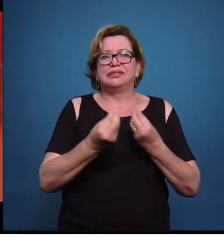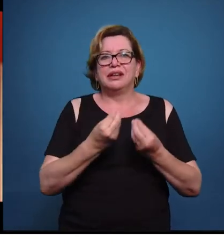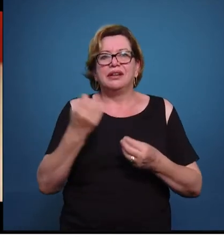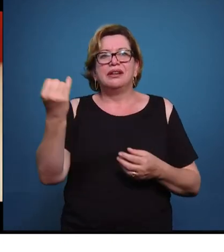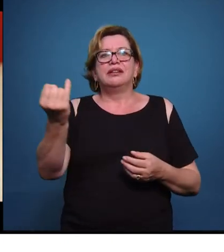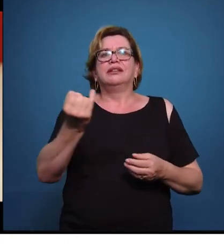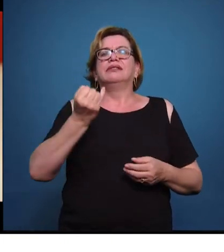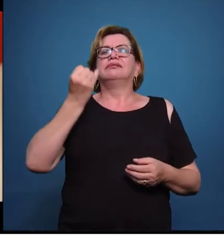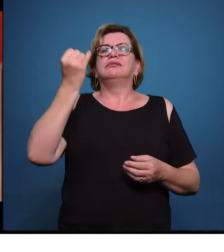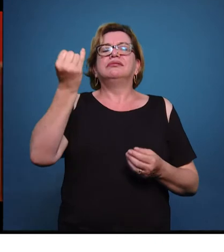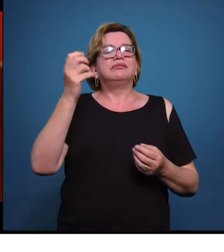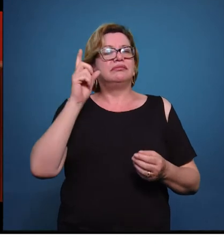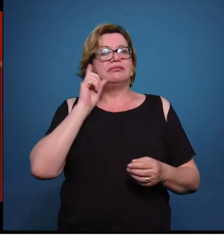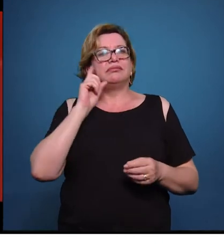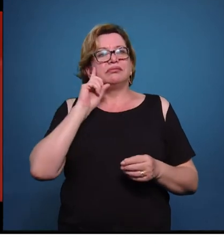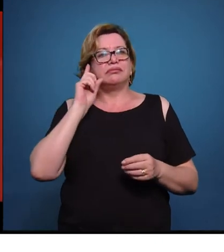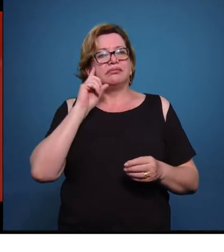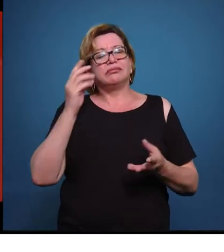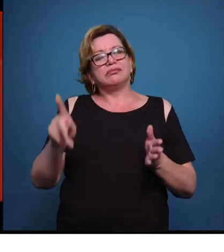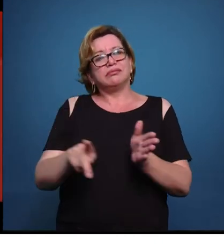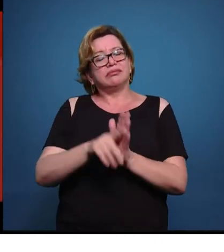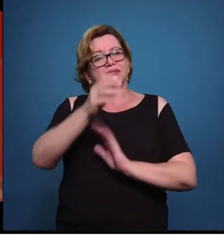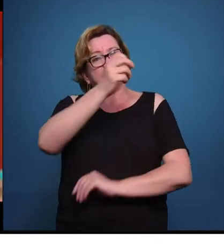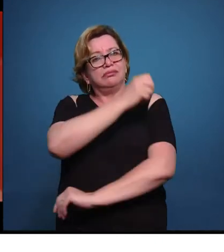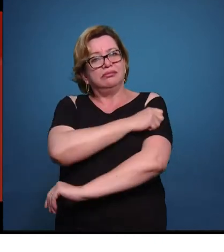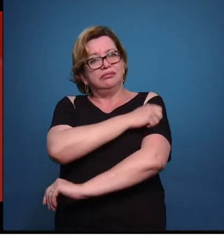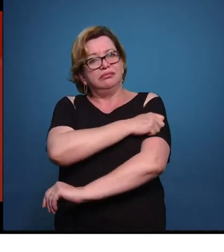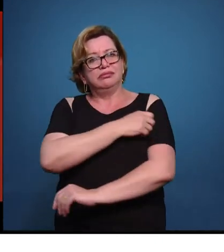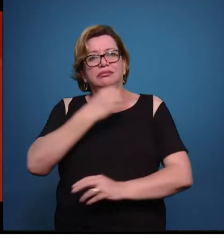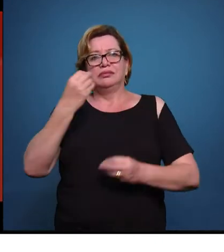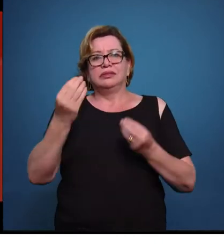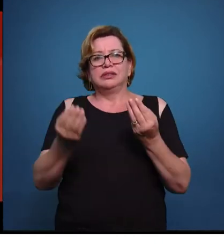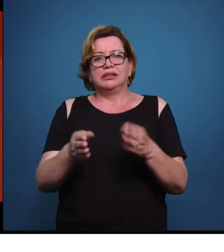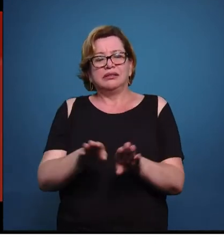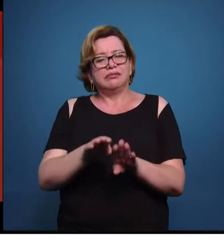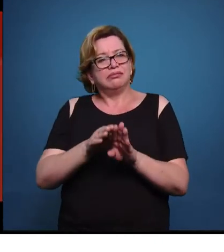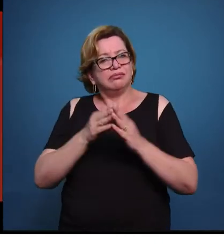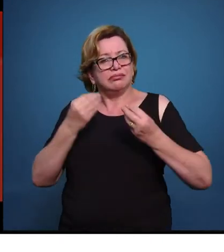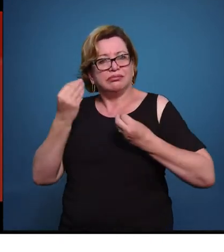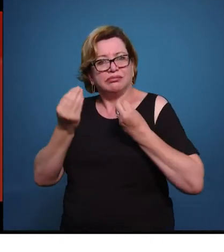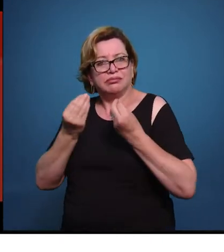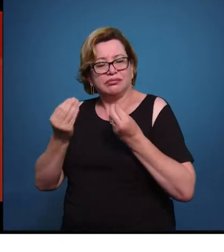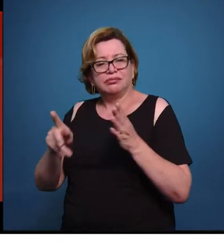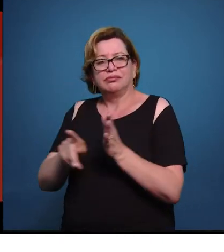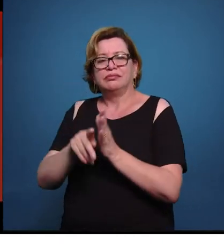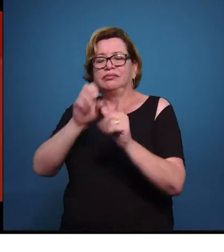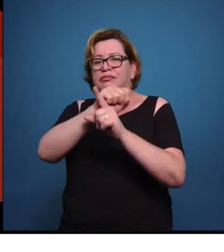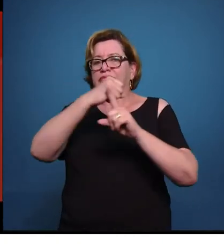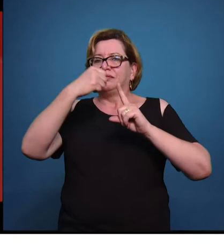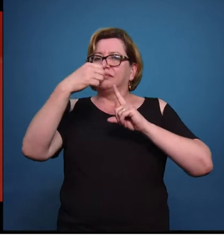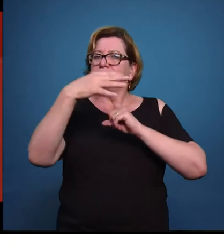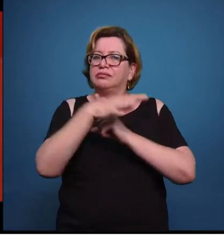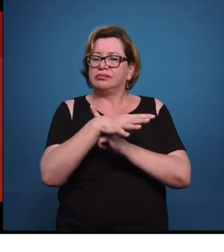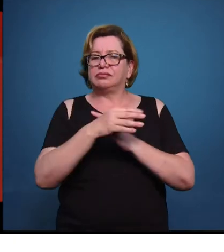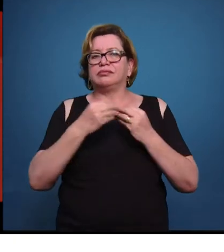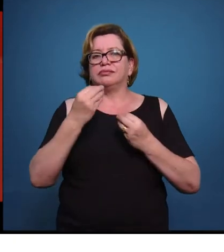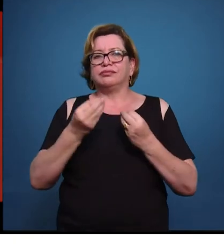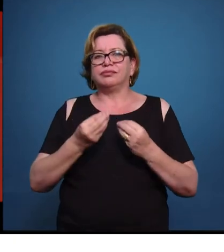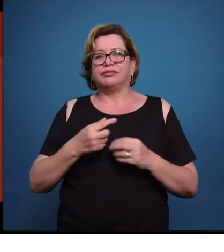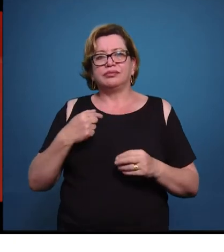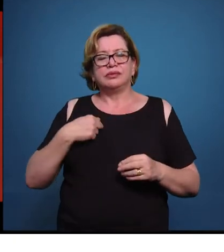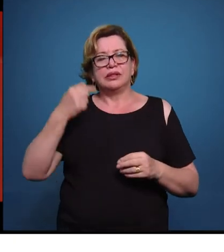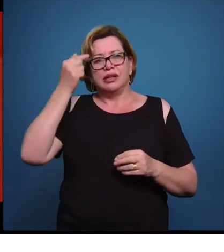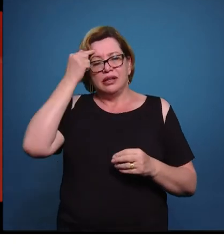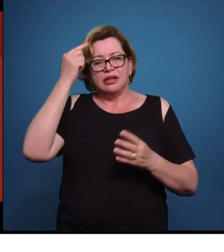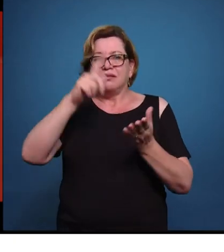importante do dia a dia dos alunos e, portanto, de uma parcela significativa da sociedade. A gente associa muito a